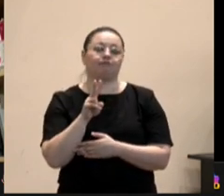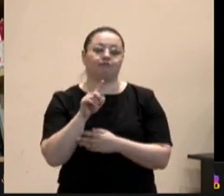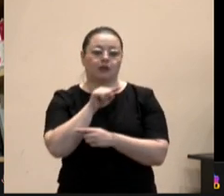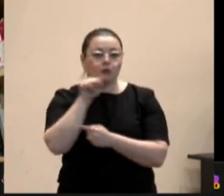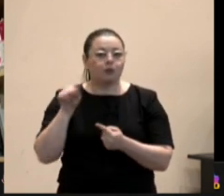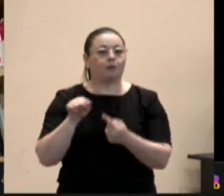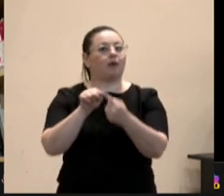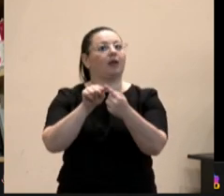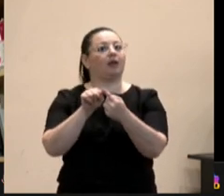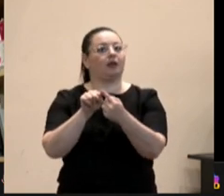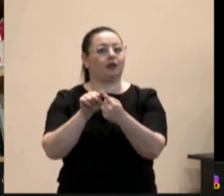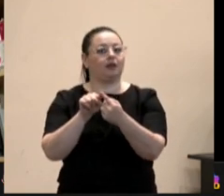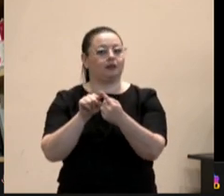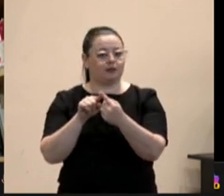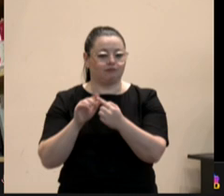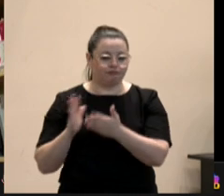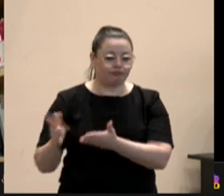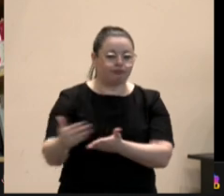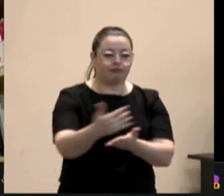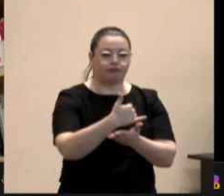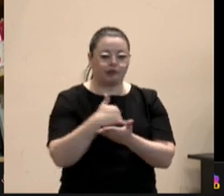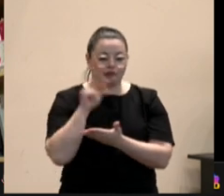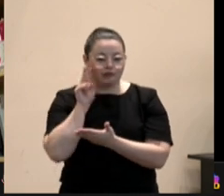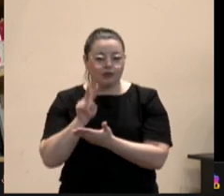meta, vai aparecer que